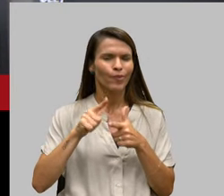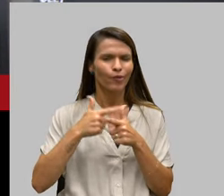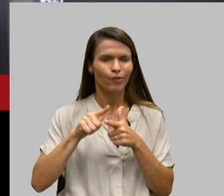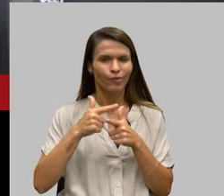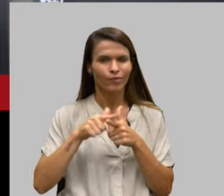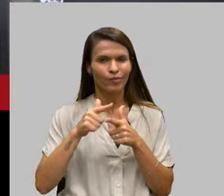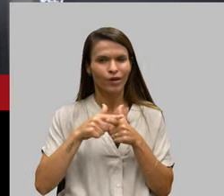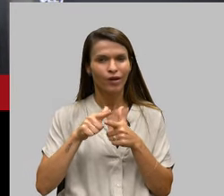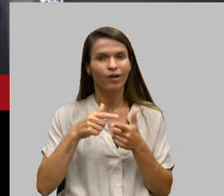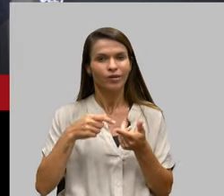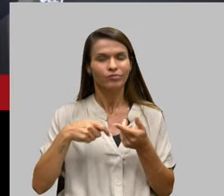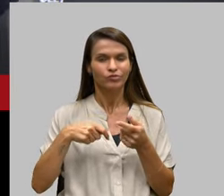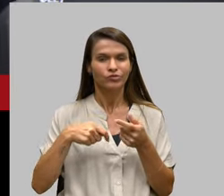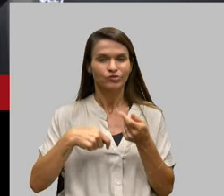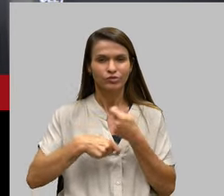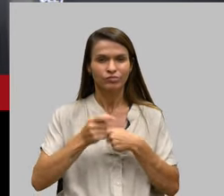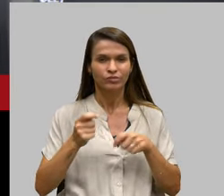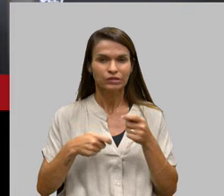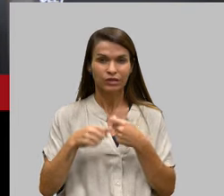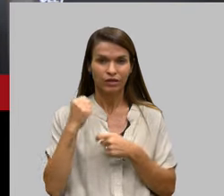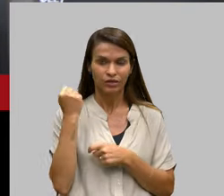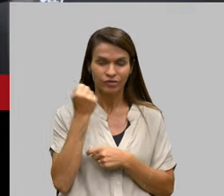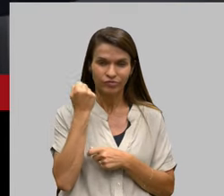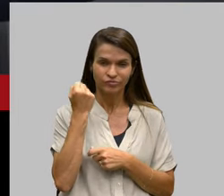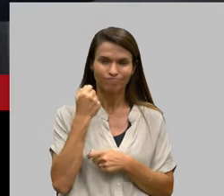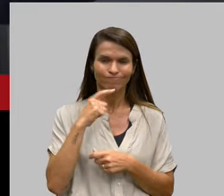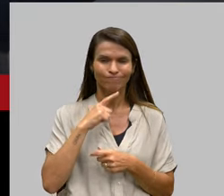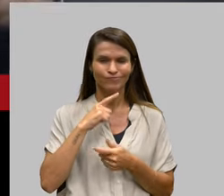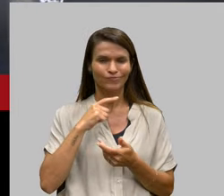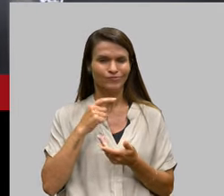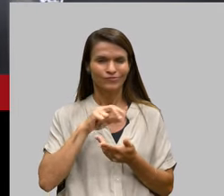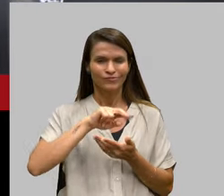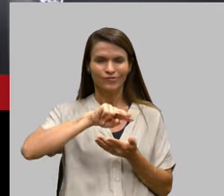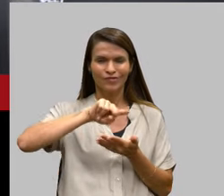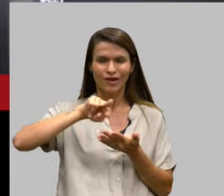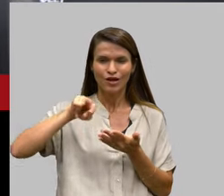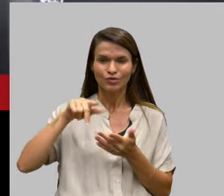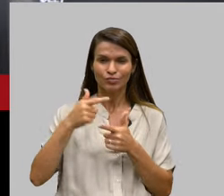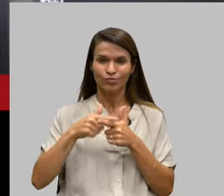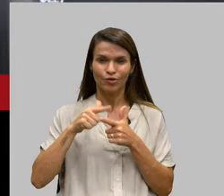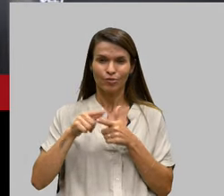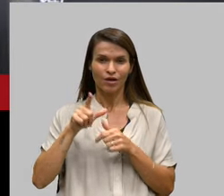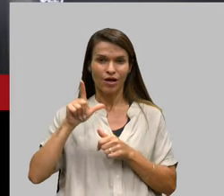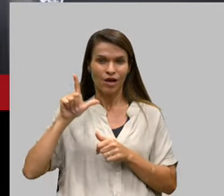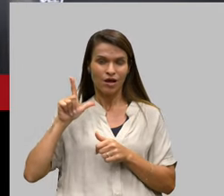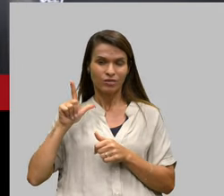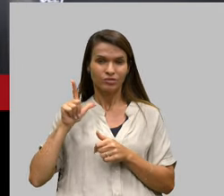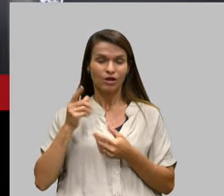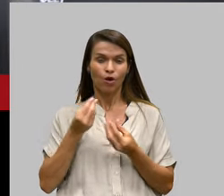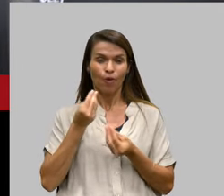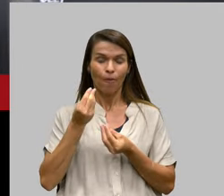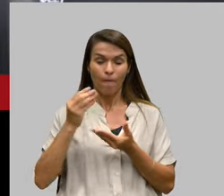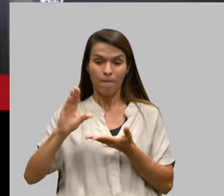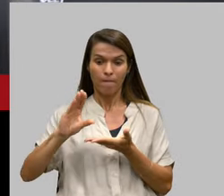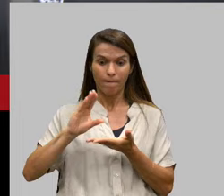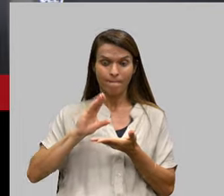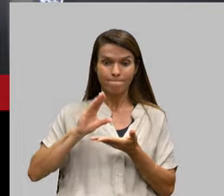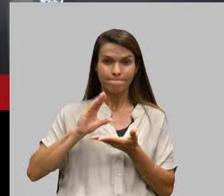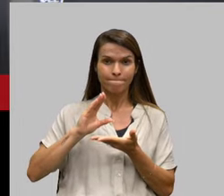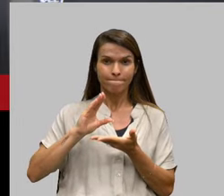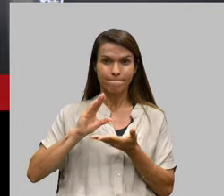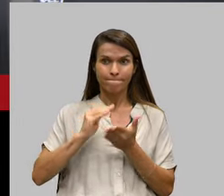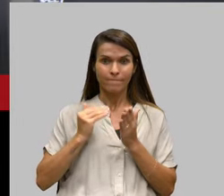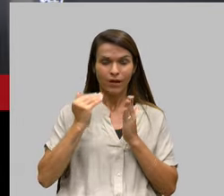contributivo com milhares de concessões prévias então eu arrecadava menos do que eu pagava como que eu vou